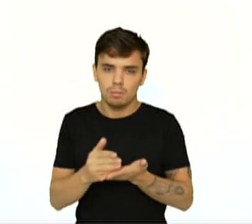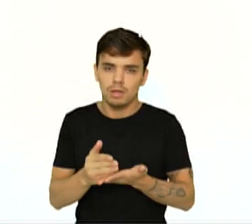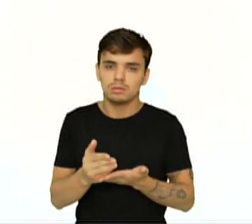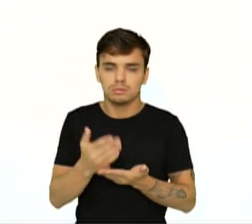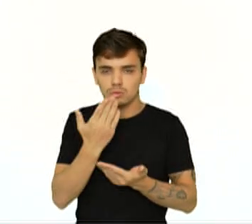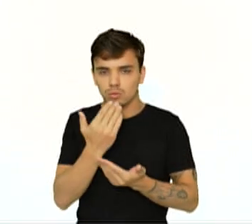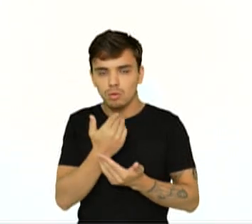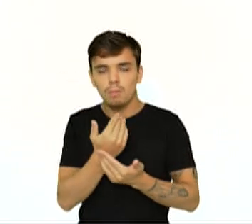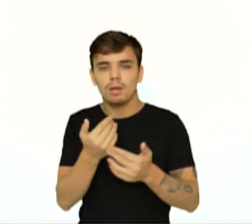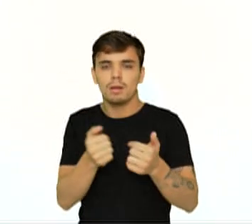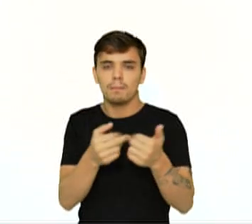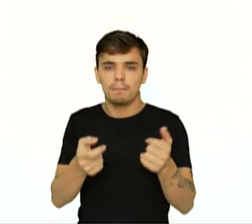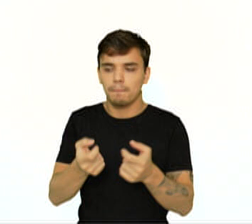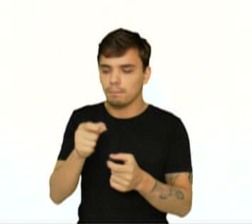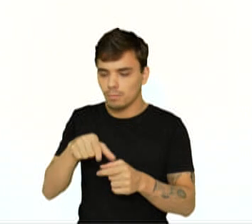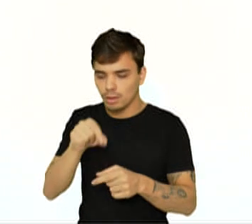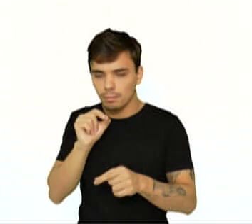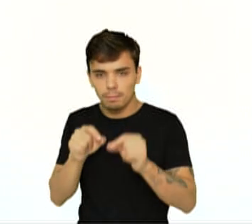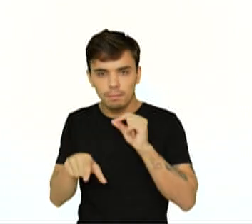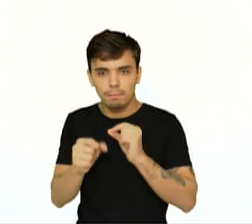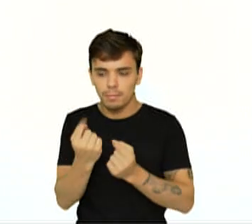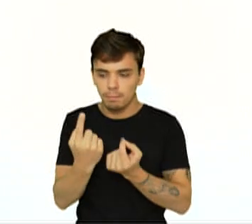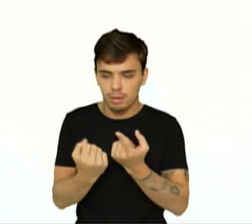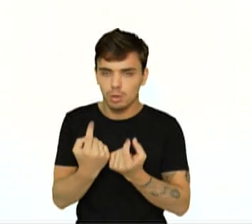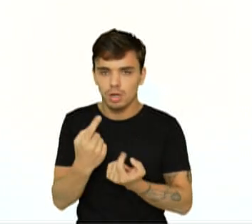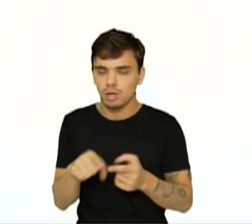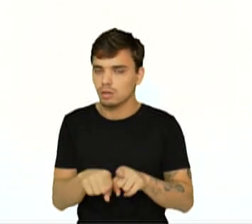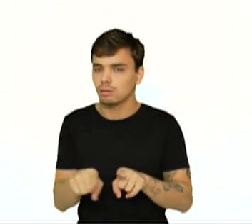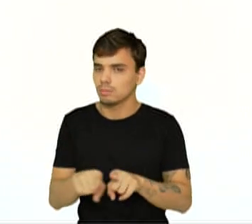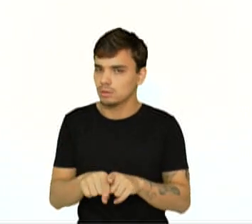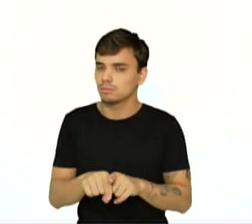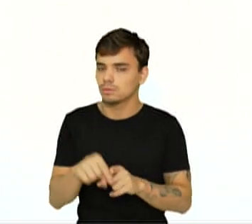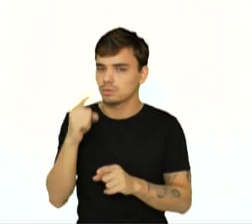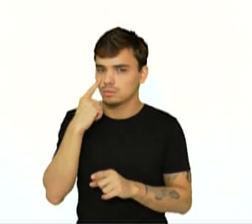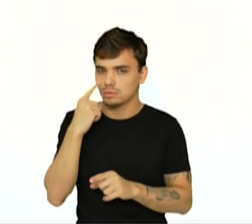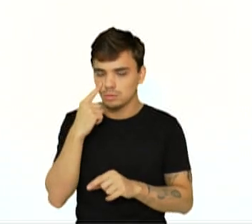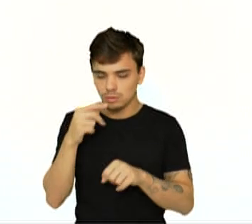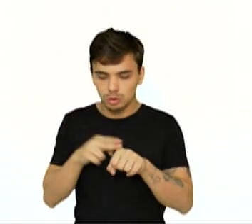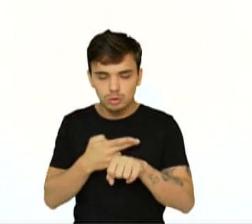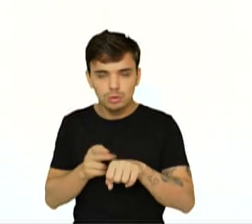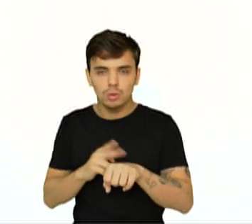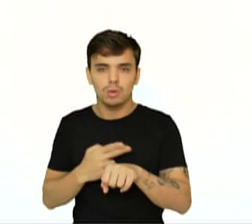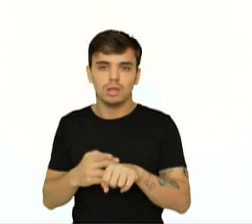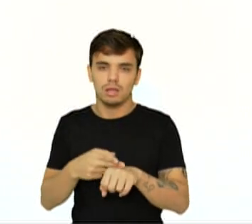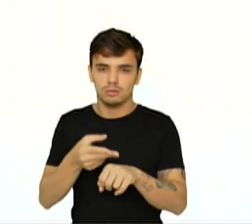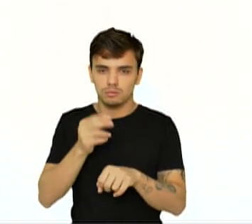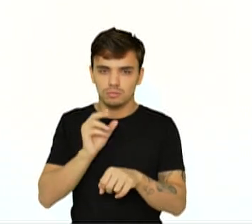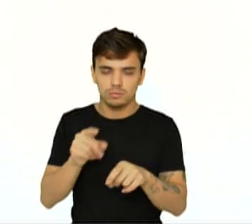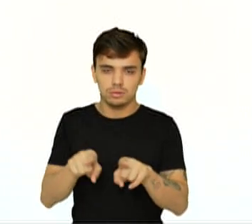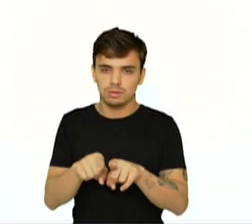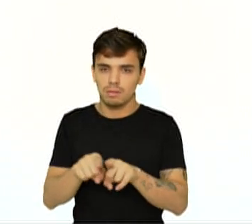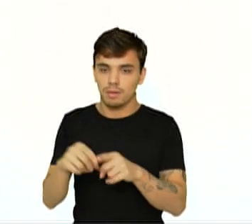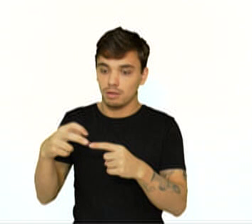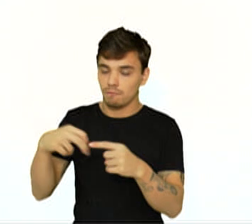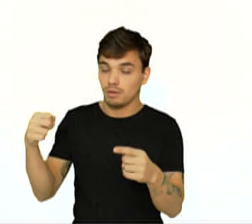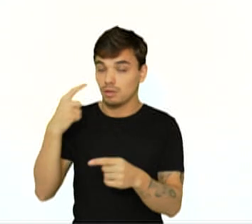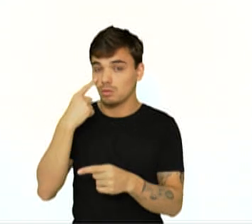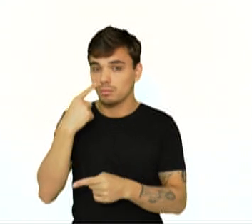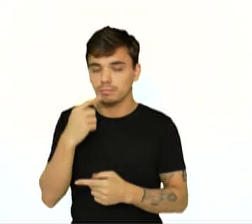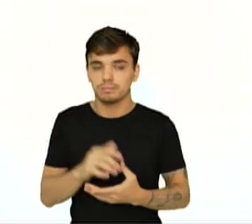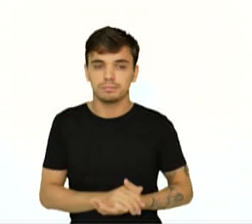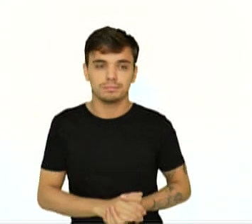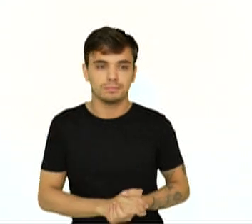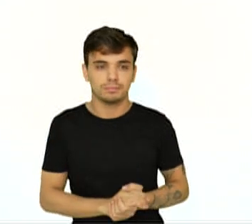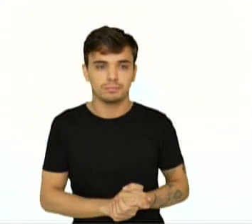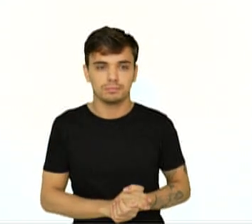pipoca, né? Come bastante, devora. Passas com chocolate e refresco. Não has comido em todo o dia e não